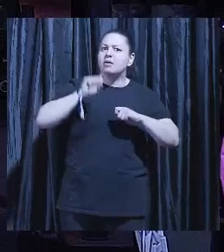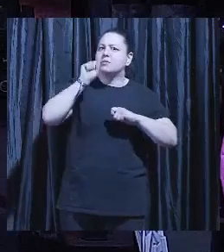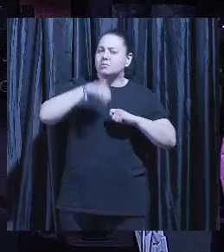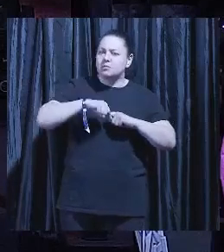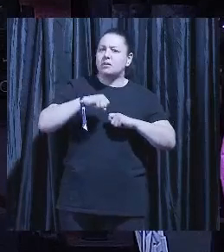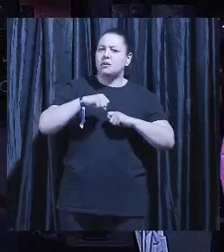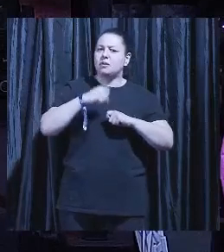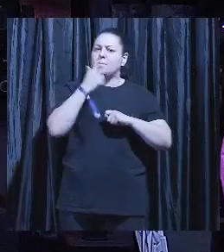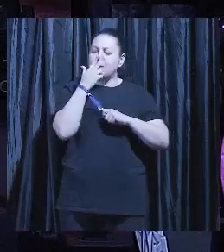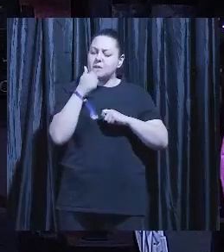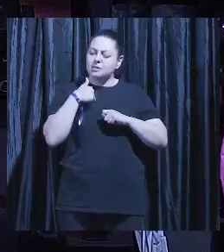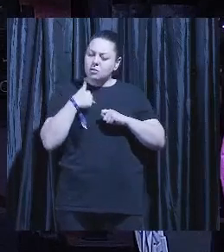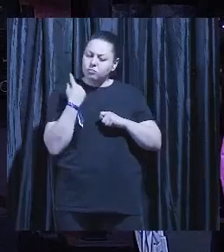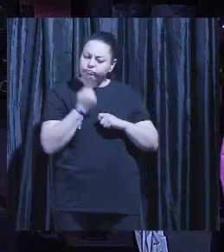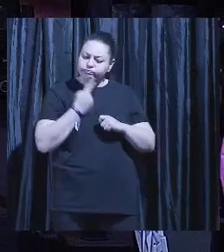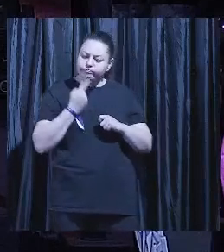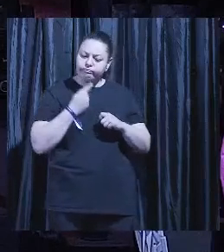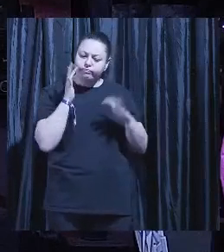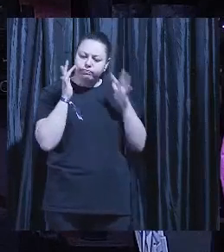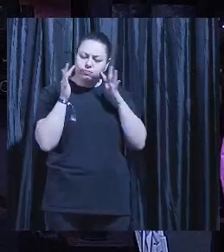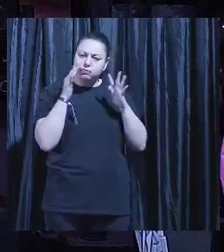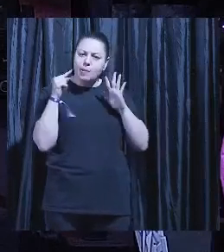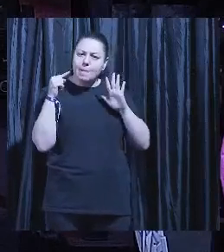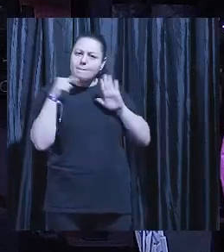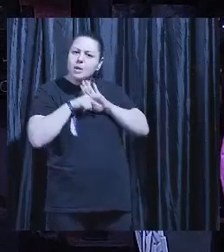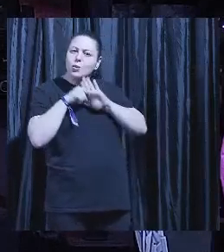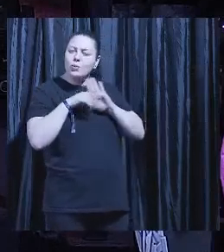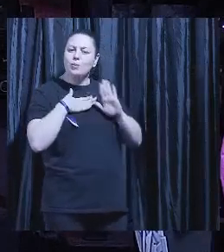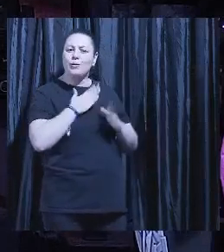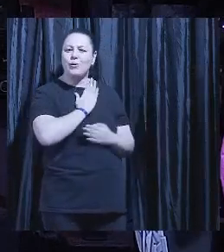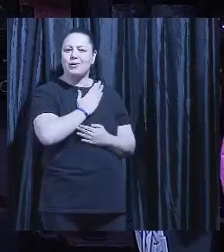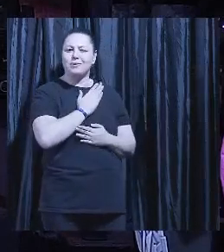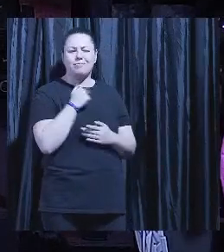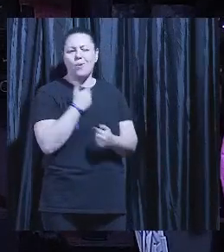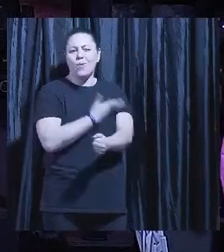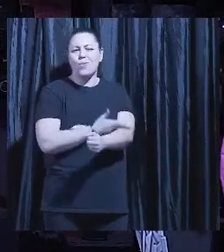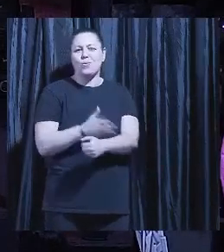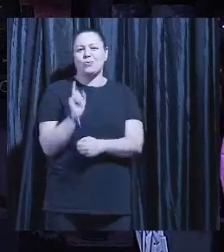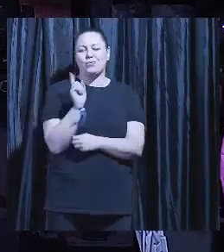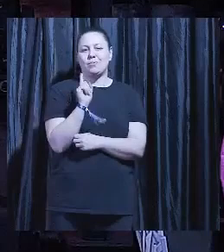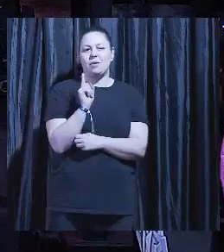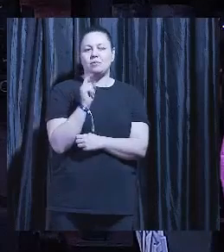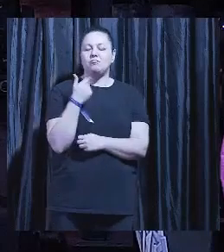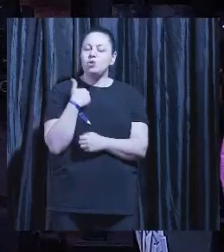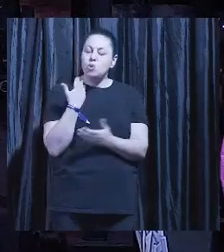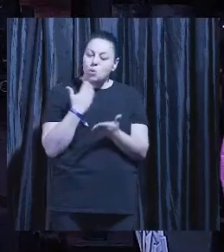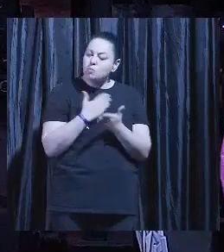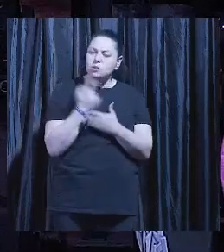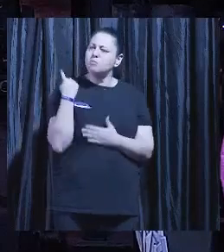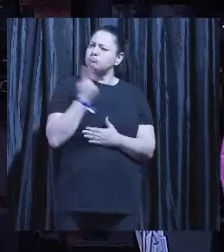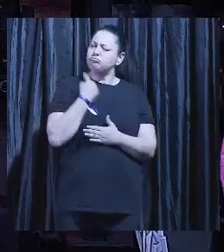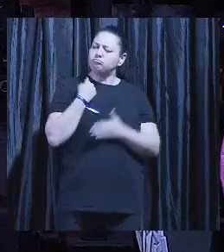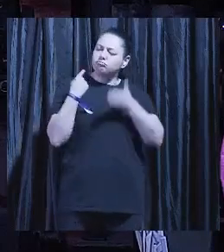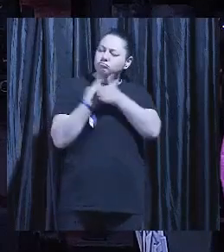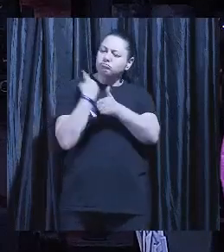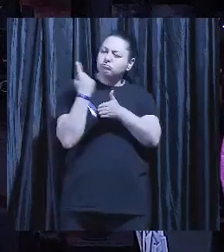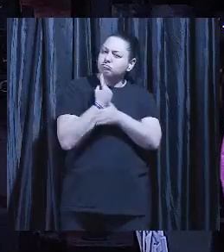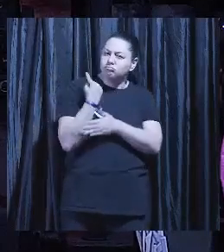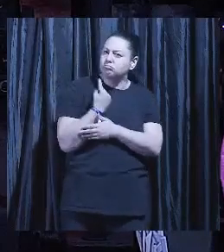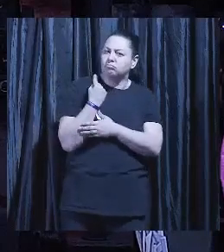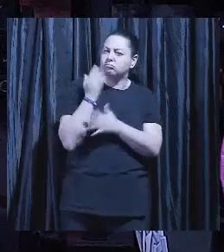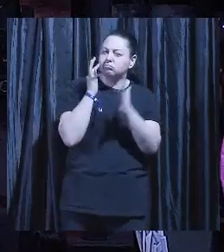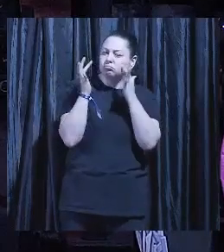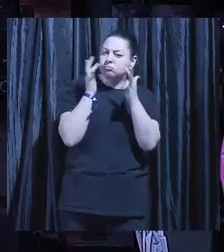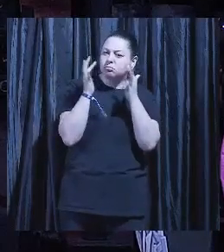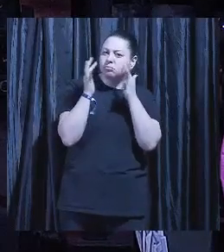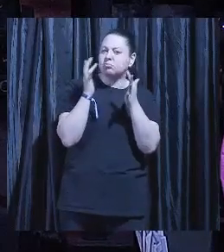o meu coração. Eu não estava acostumada a fazer isso. E eu comecei a perguntar para mim mesma